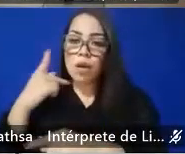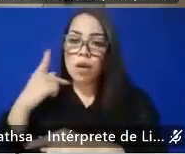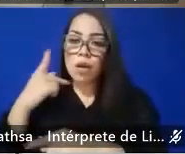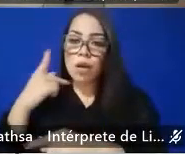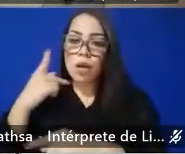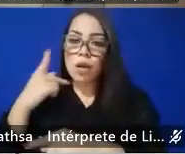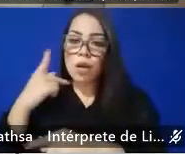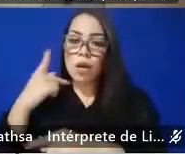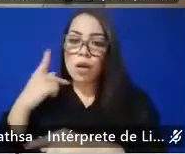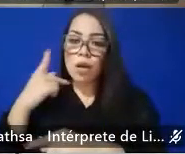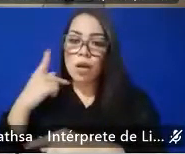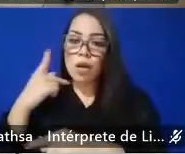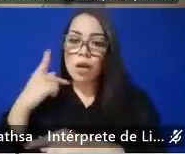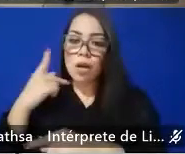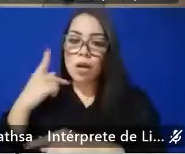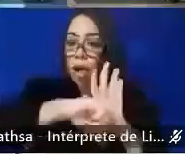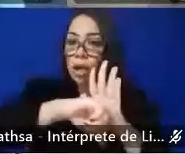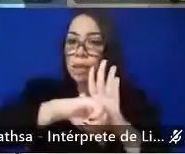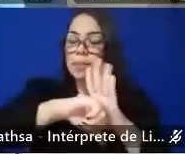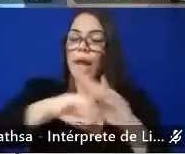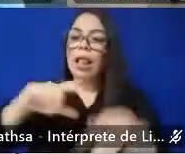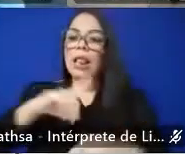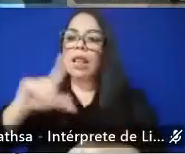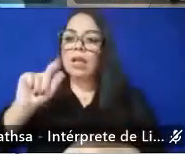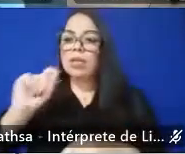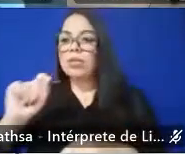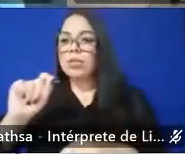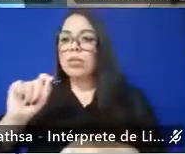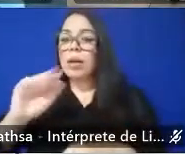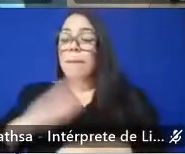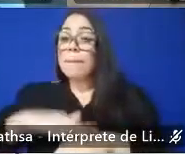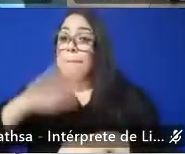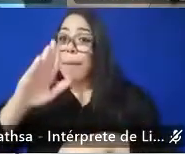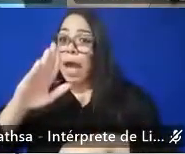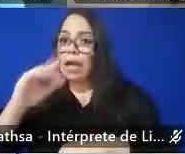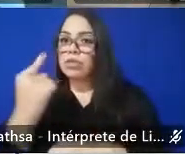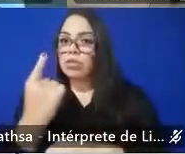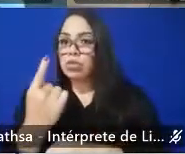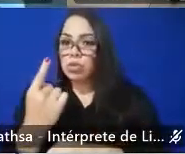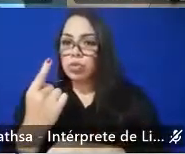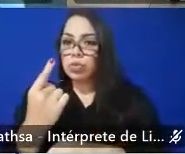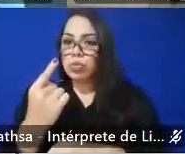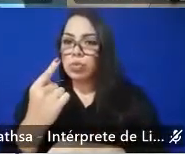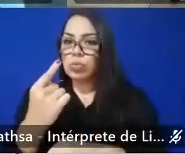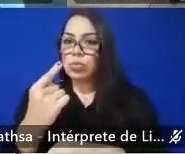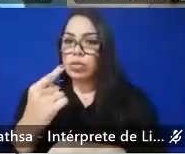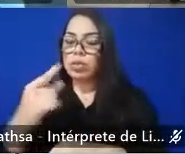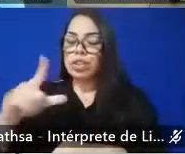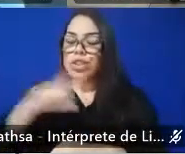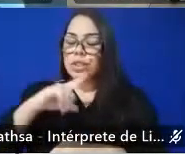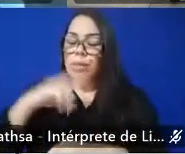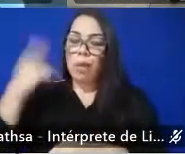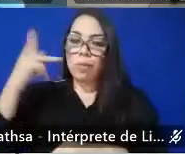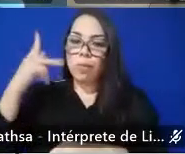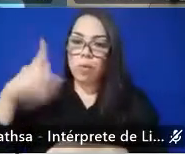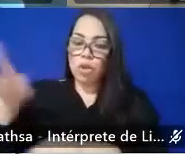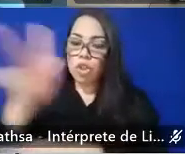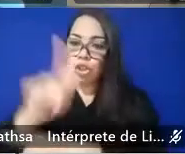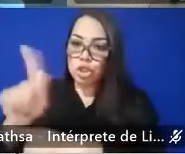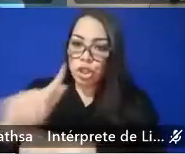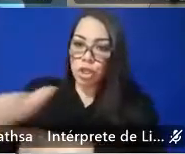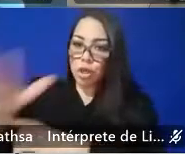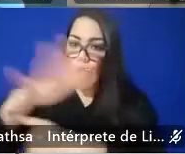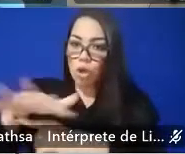criminais ocupando e mais de uma oportunidade o cargo de procurador-geral de Justiça na qualidade de